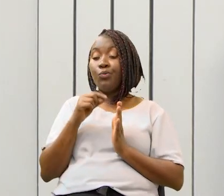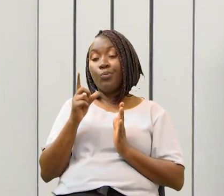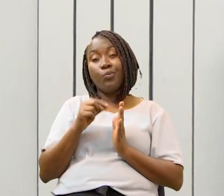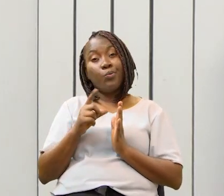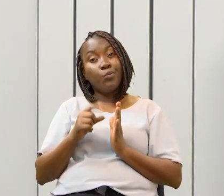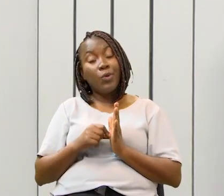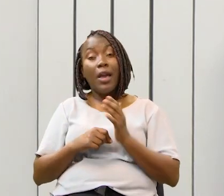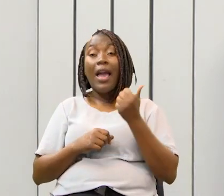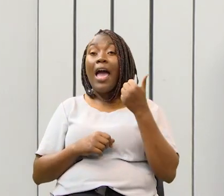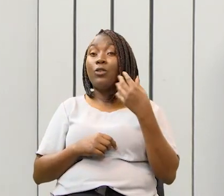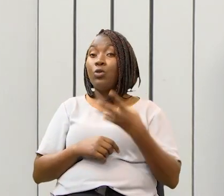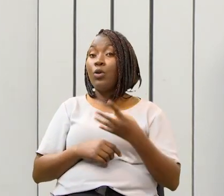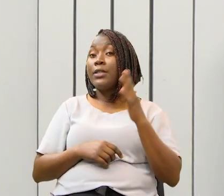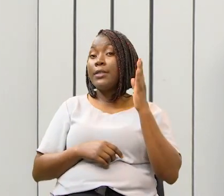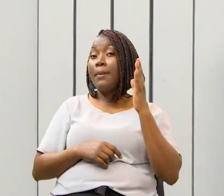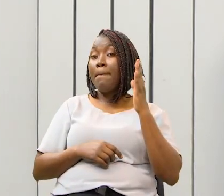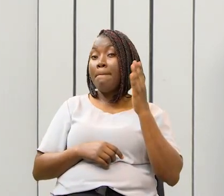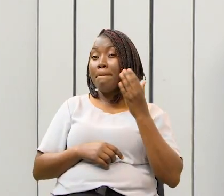lei é